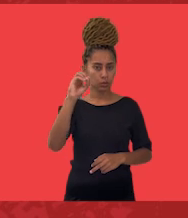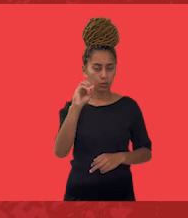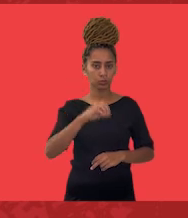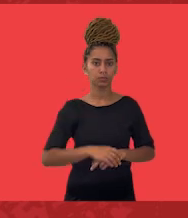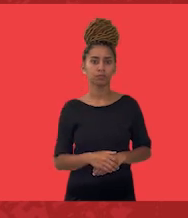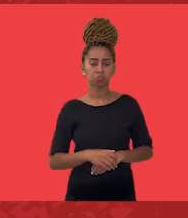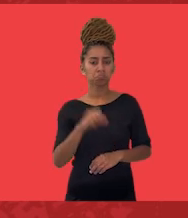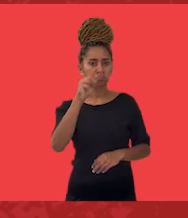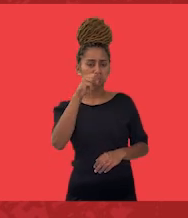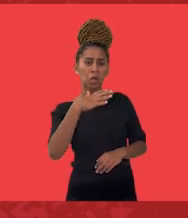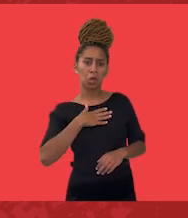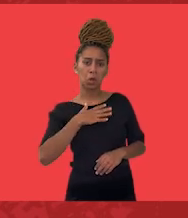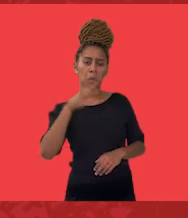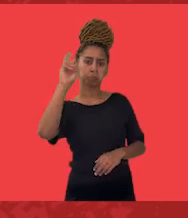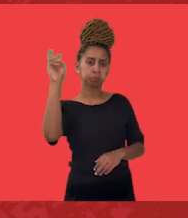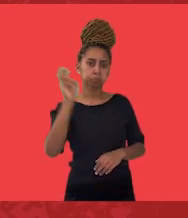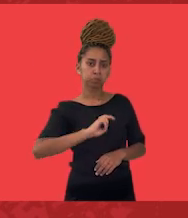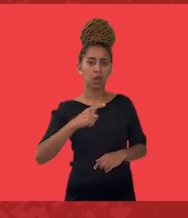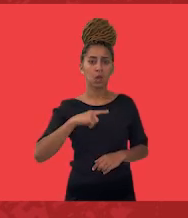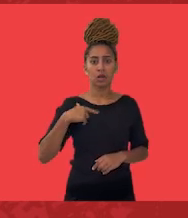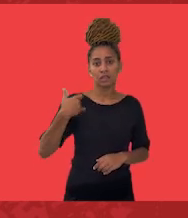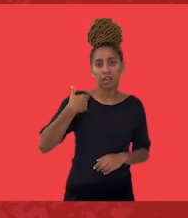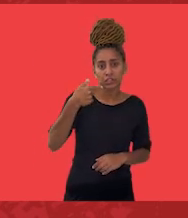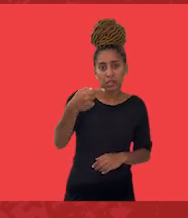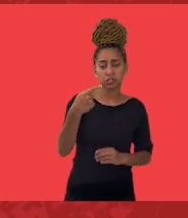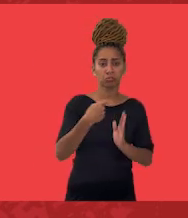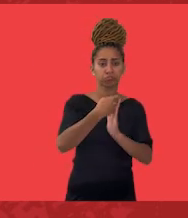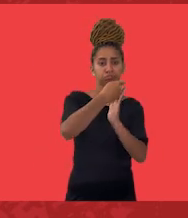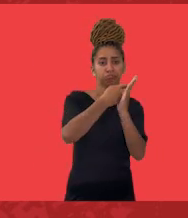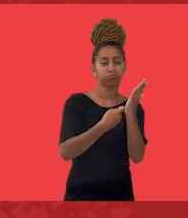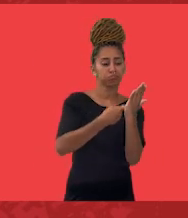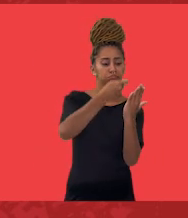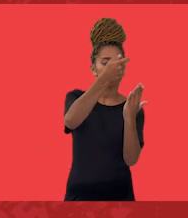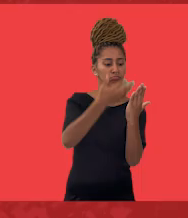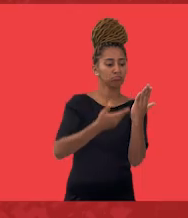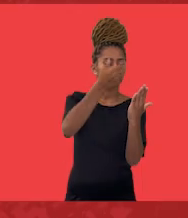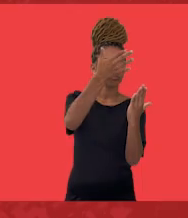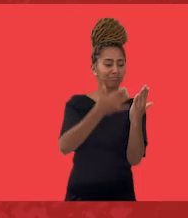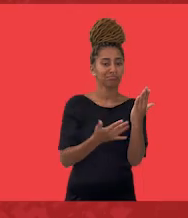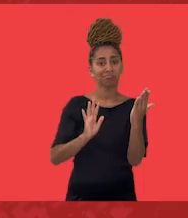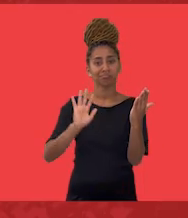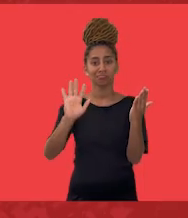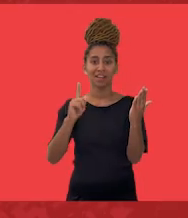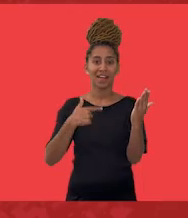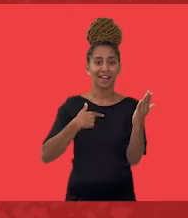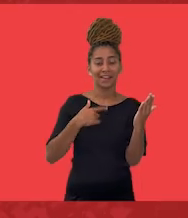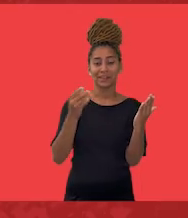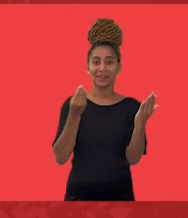mesquinharia perversa e ordinária, pura carência das que cobram da